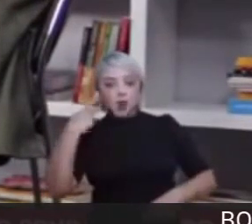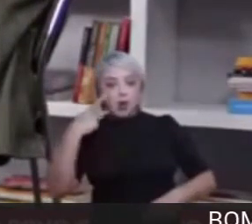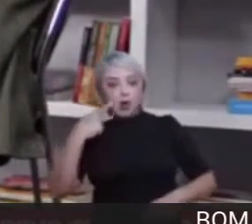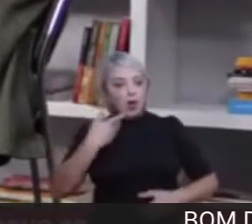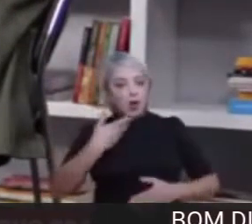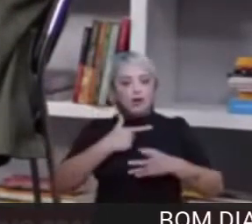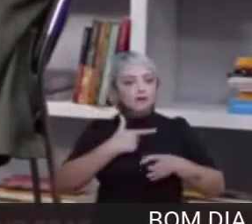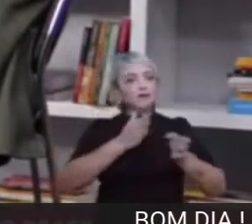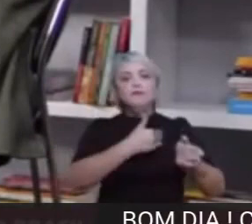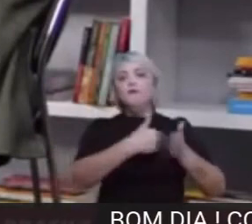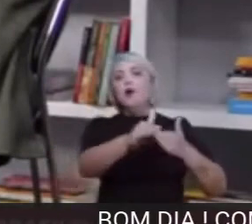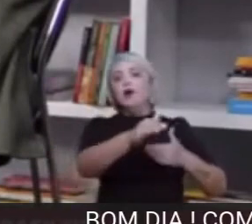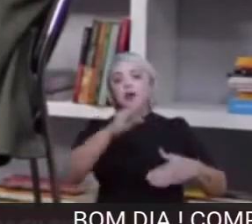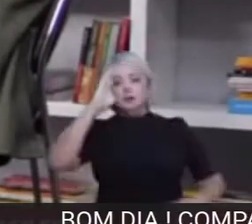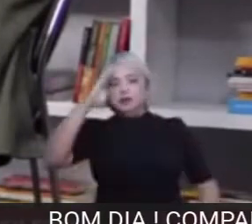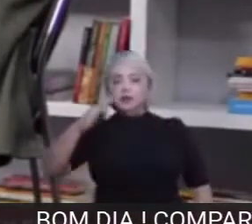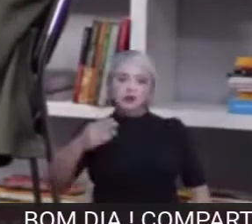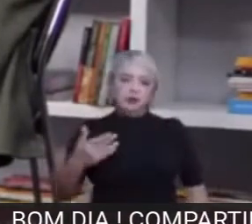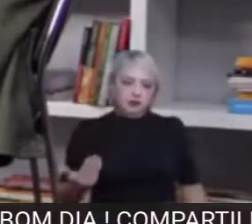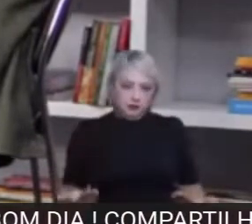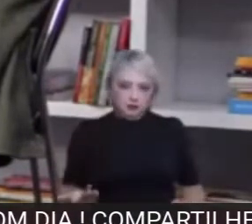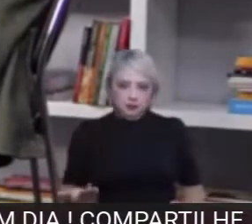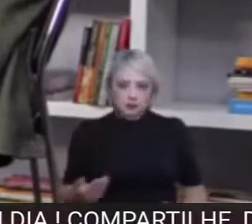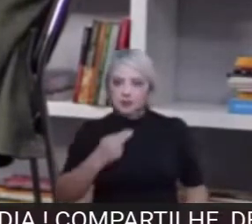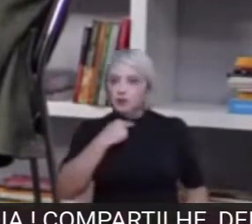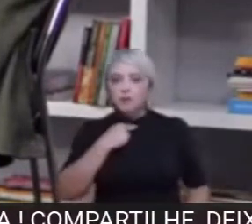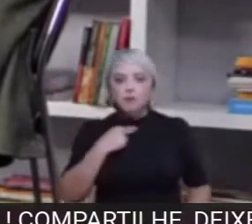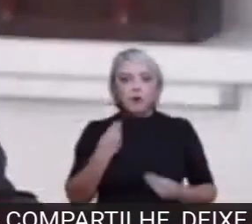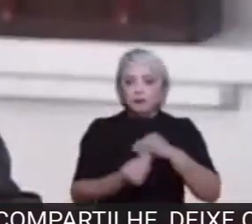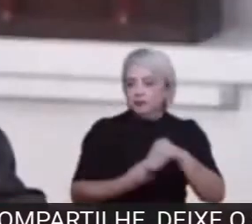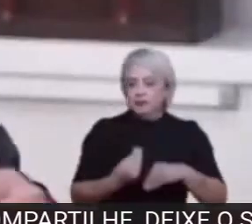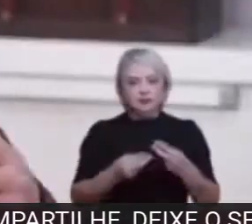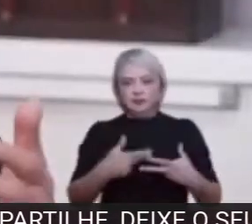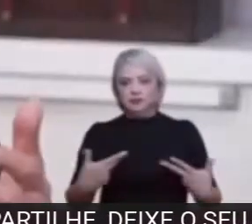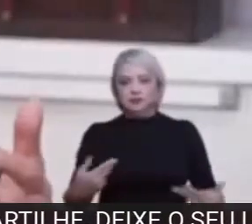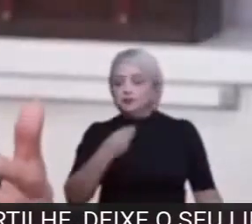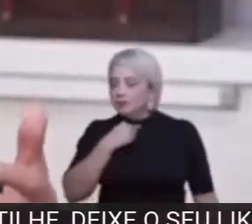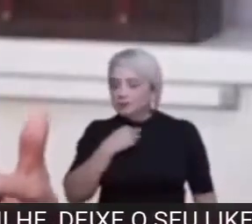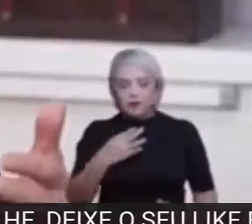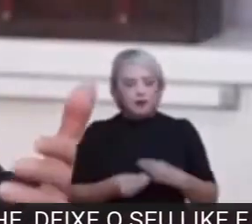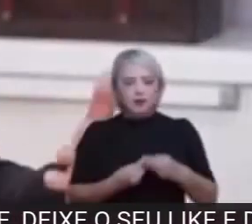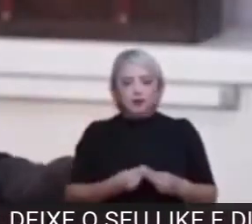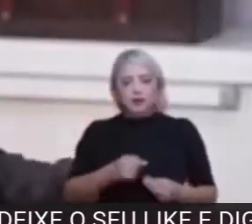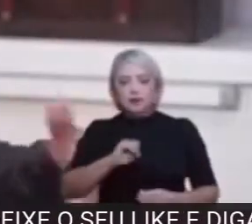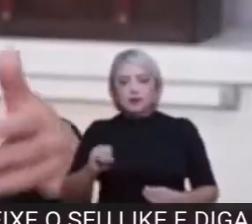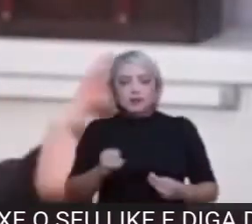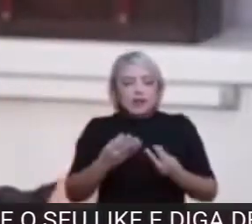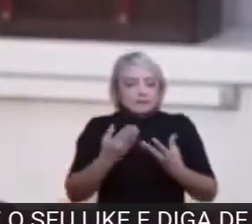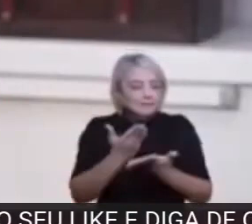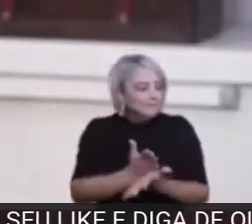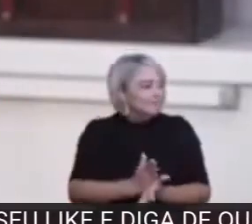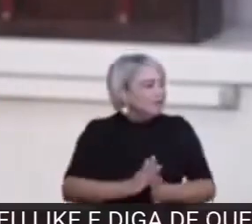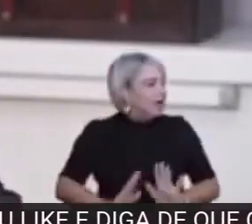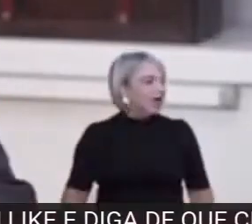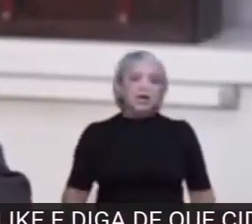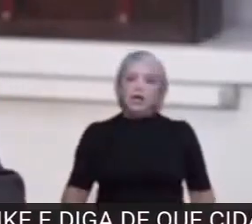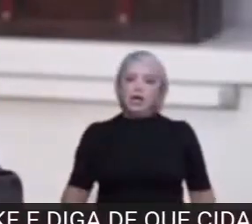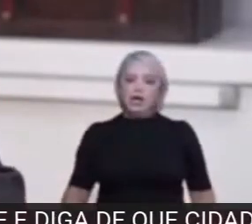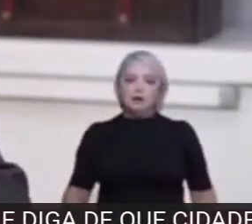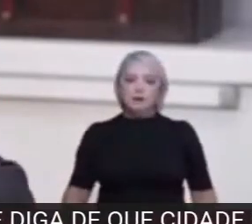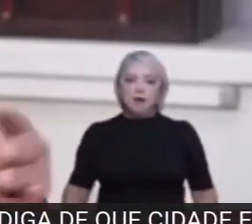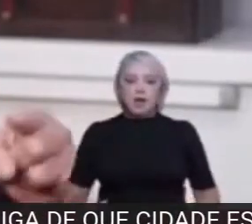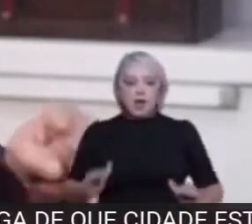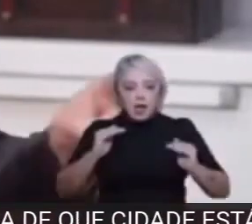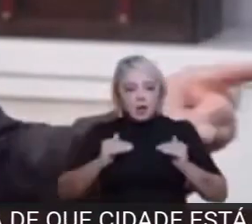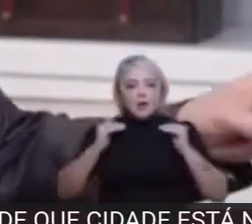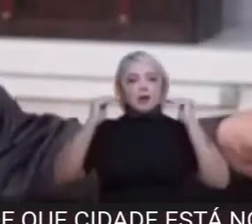política. Sabe? Não pode misturar as coisas, não pode, porque senão você destrói e acaba com as carreiras de Estado. Eu